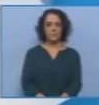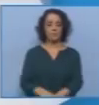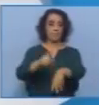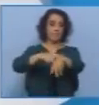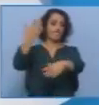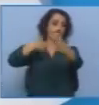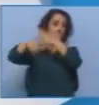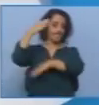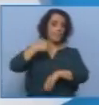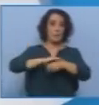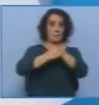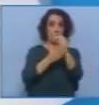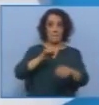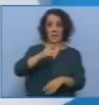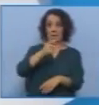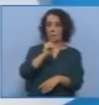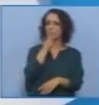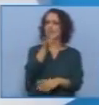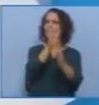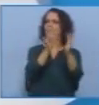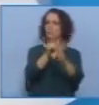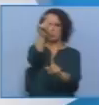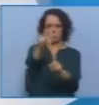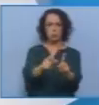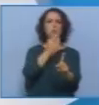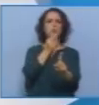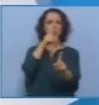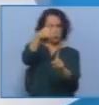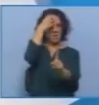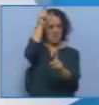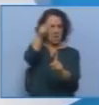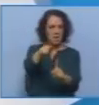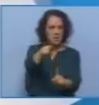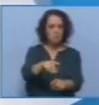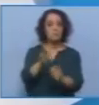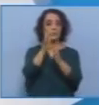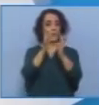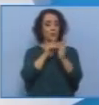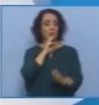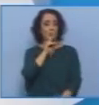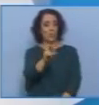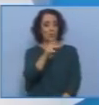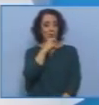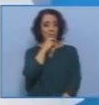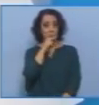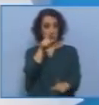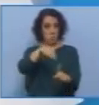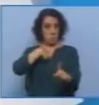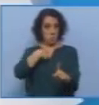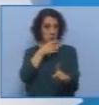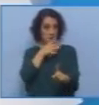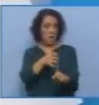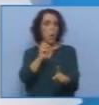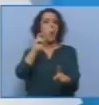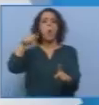Naquele tempo disse Pilatos a Jesus: Tu és o rei dos judeus? Jesus respondeu-lhe: É por ti que o dizes, ou